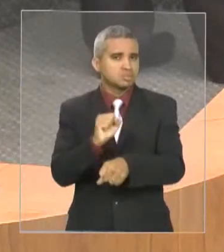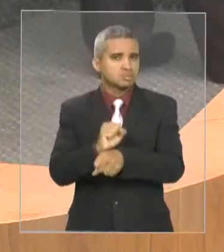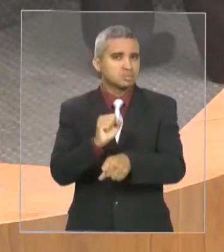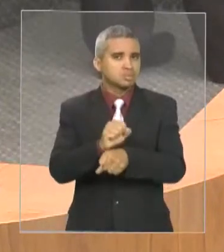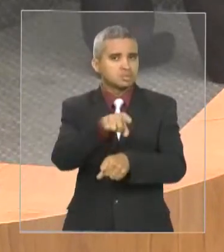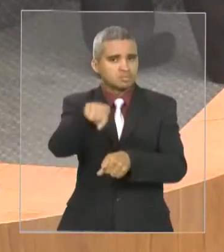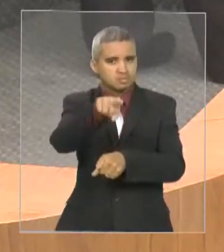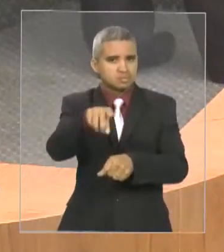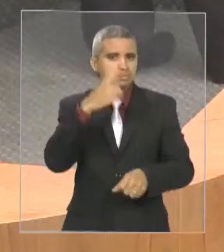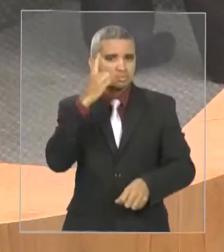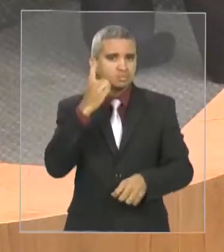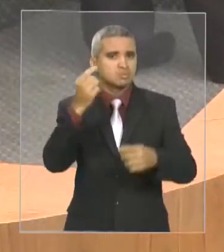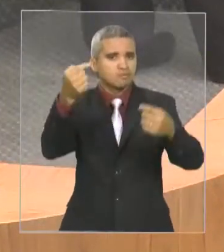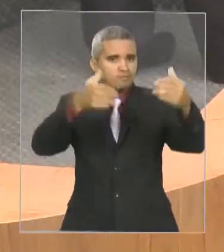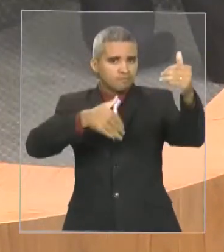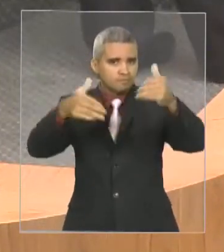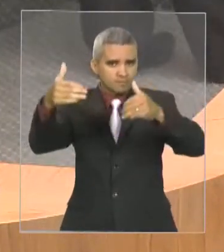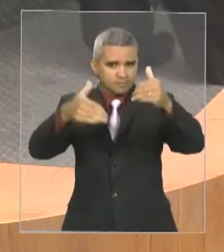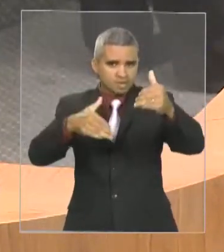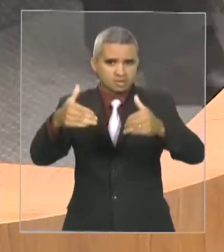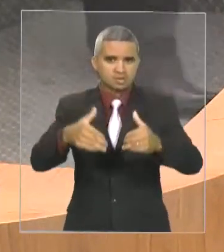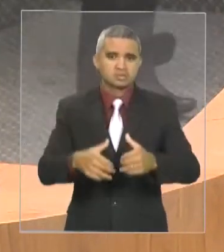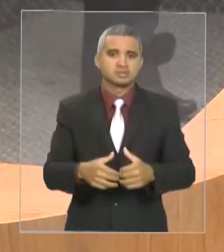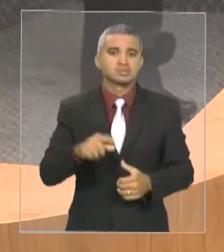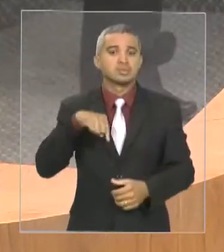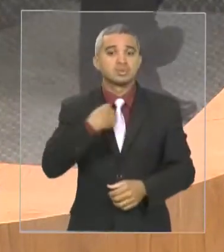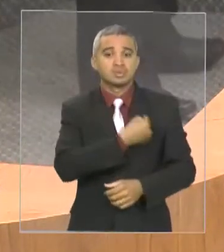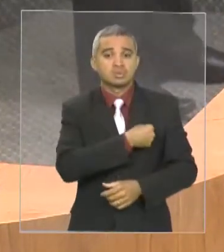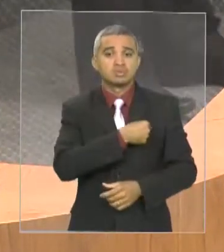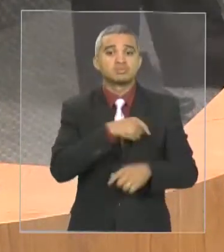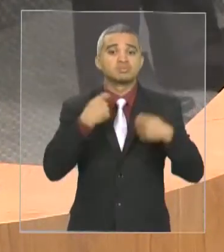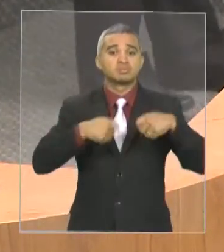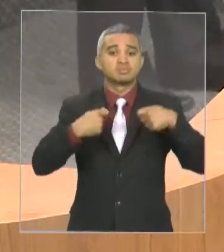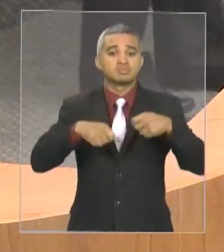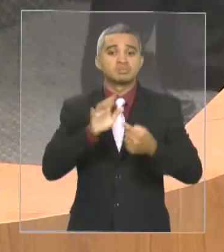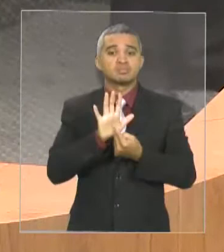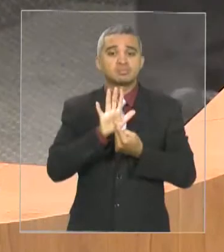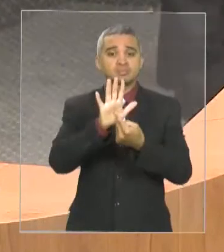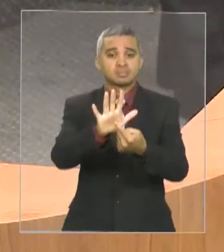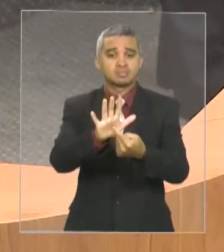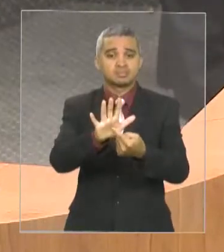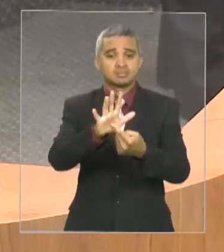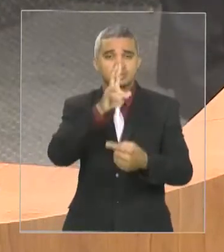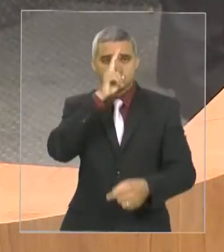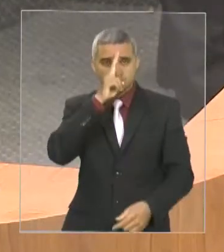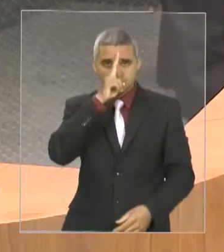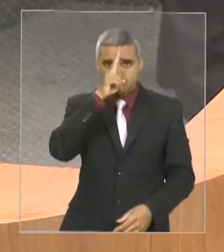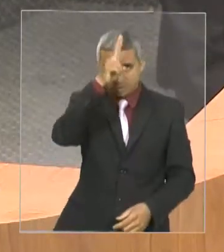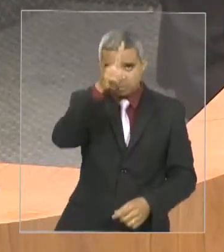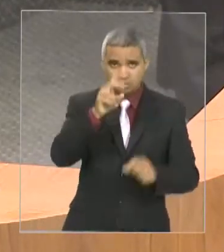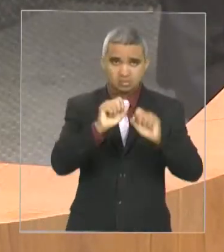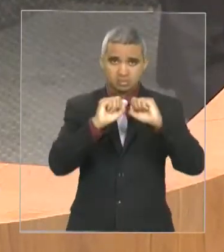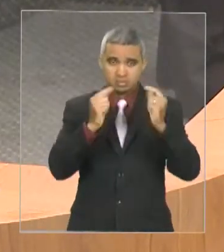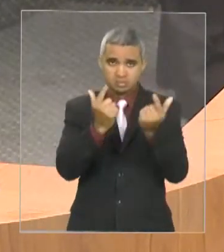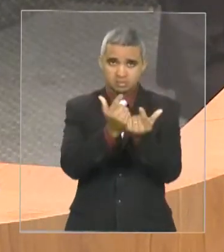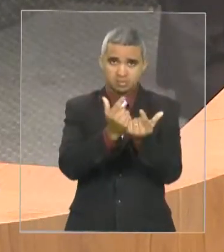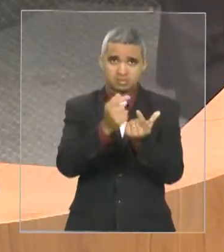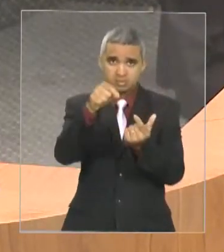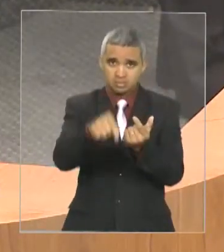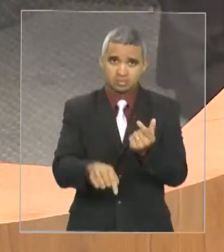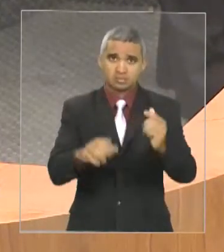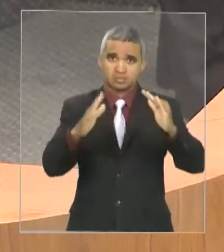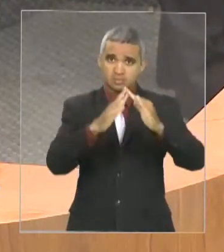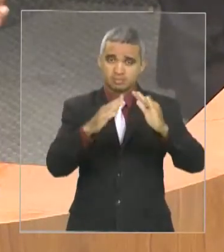compareçam e que a gente possa realmente demonstrar a força da Assembleia Legislativa da Casa do